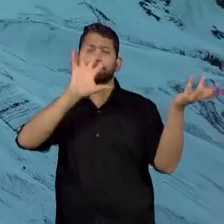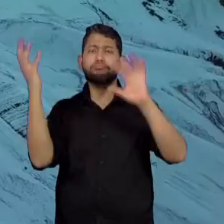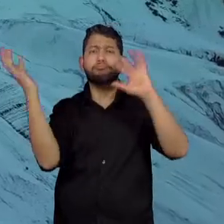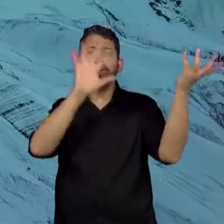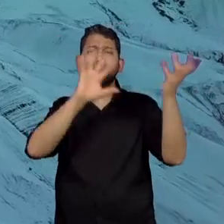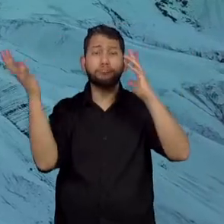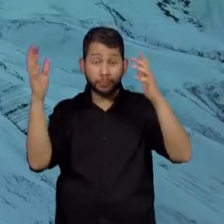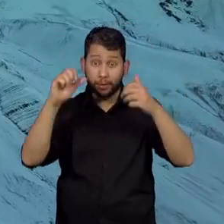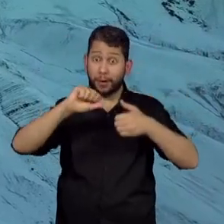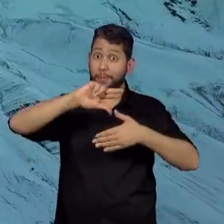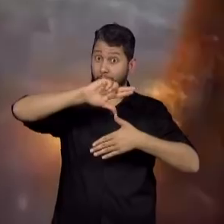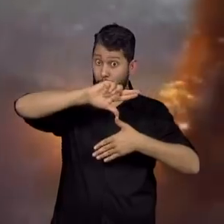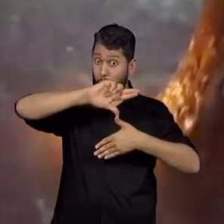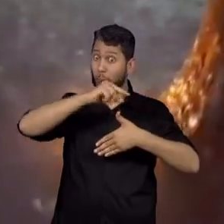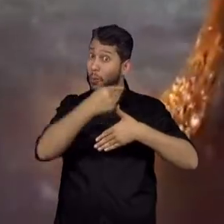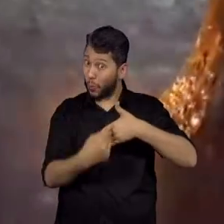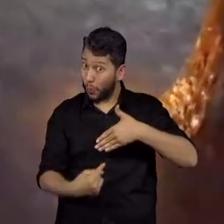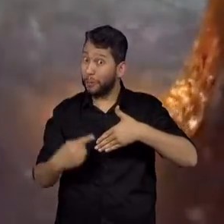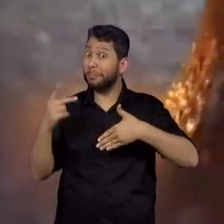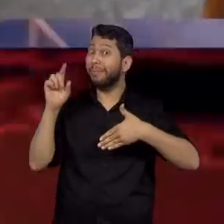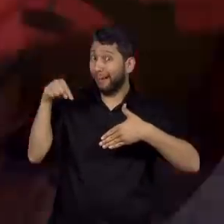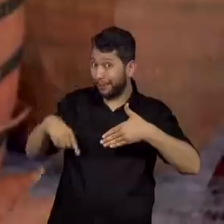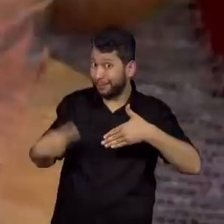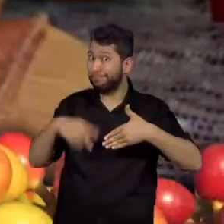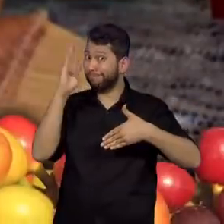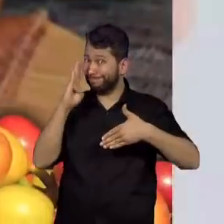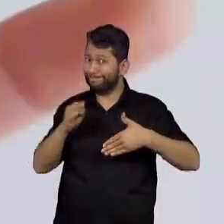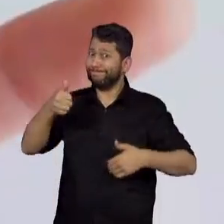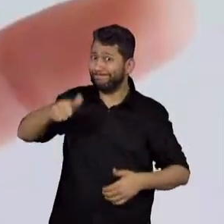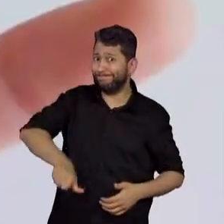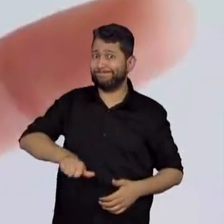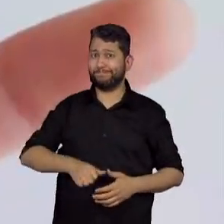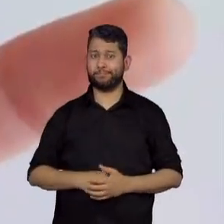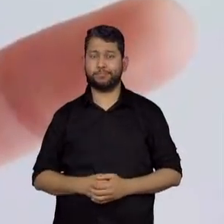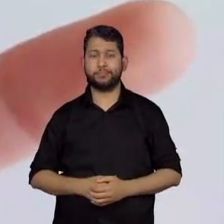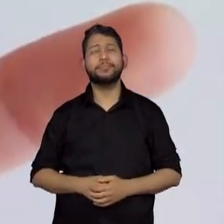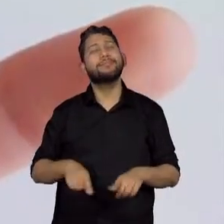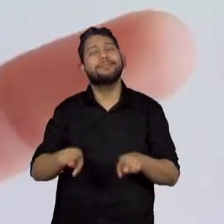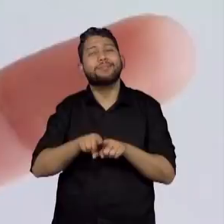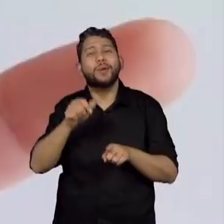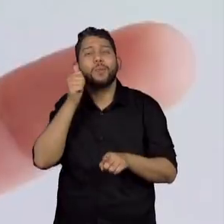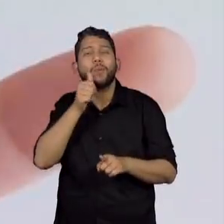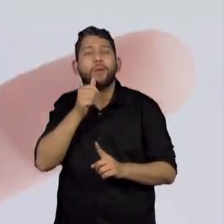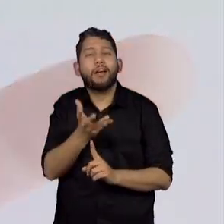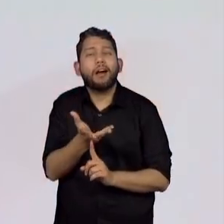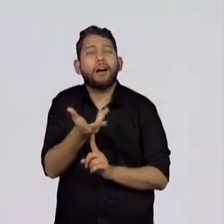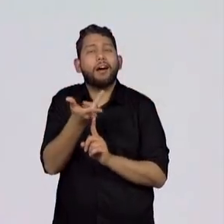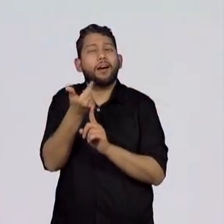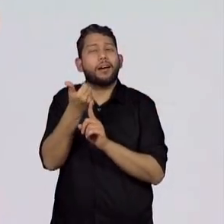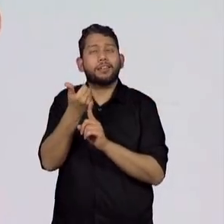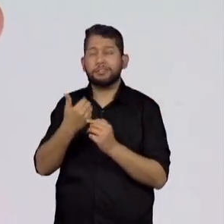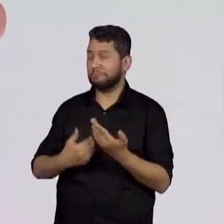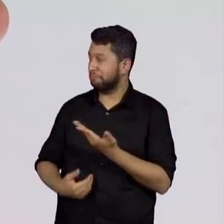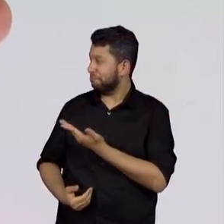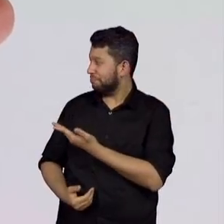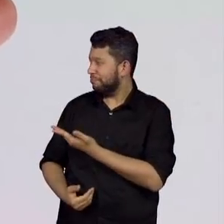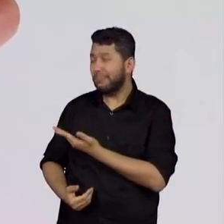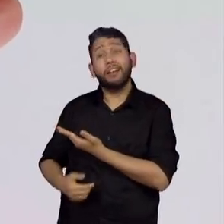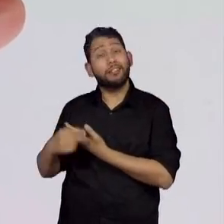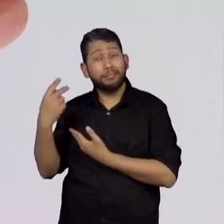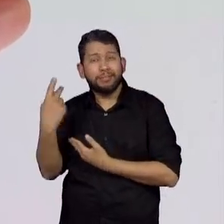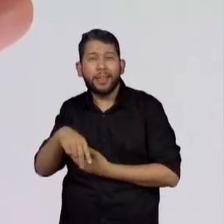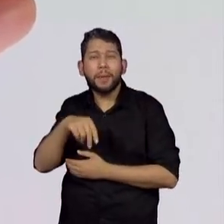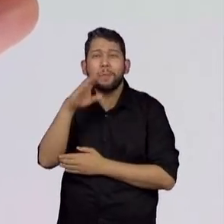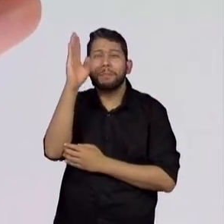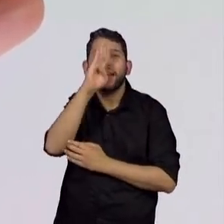Sul, especialmente no Brasil. E a artista têxtil borda em detalhes aves